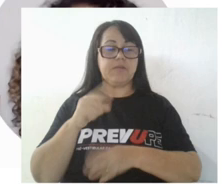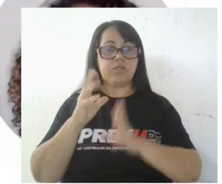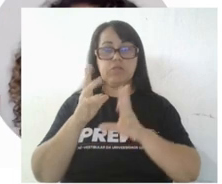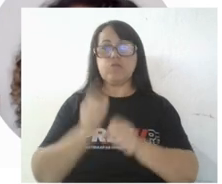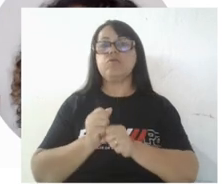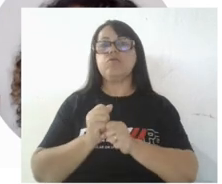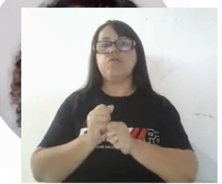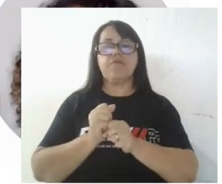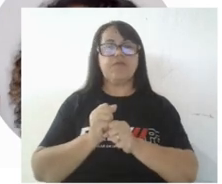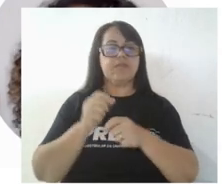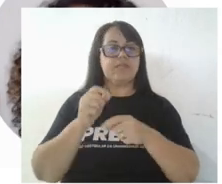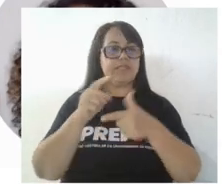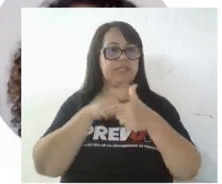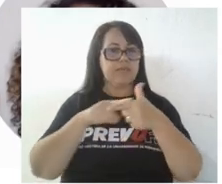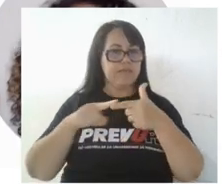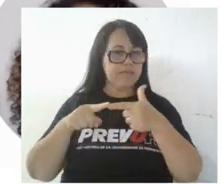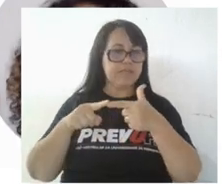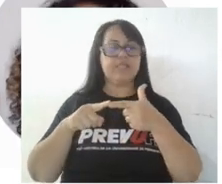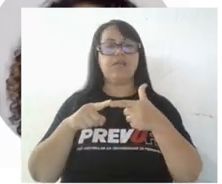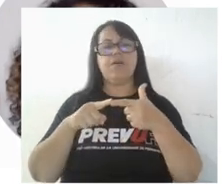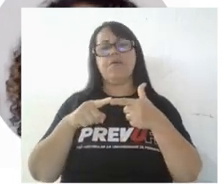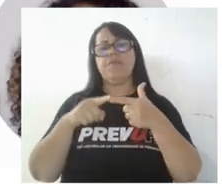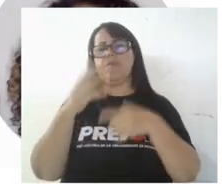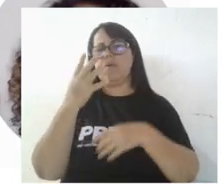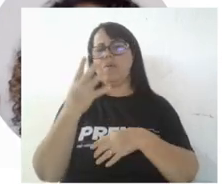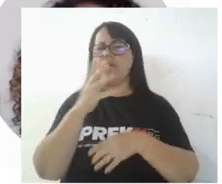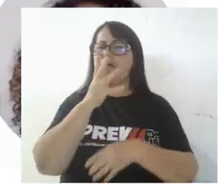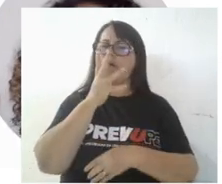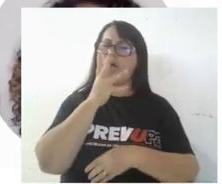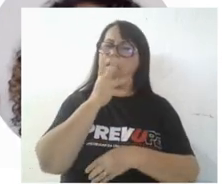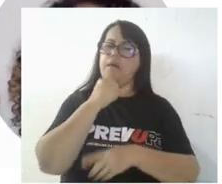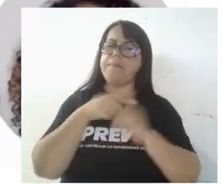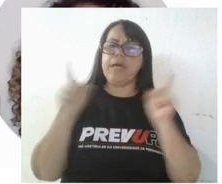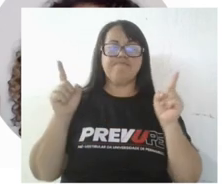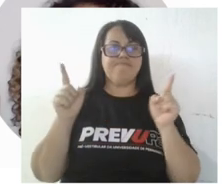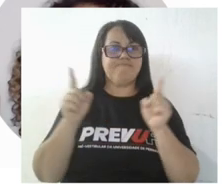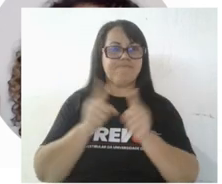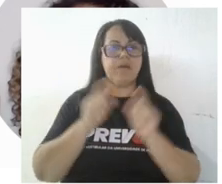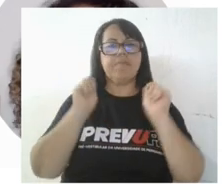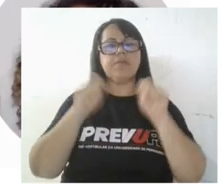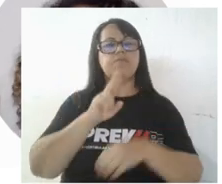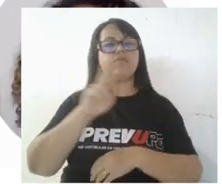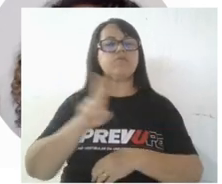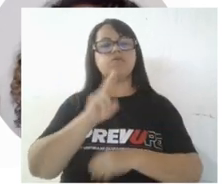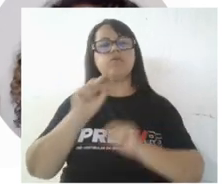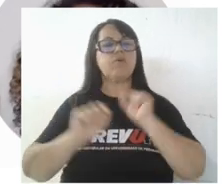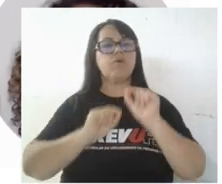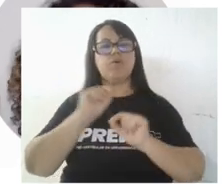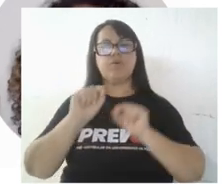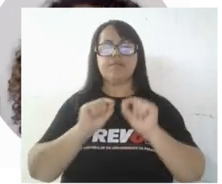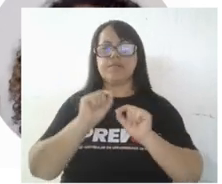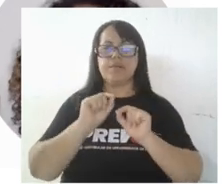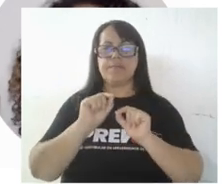dividir por 4, esses cálculos iam demandar muito tempo. Então, de forma simplificada, nós podemos utilizar aqui